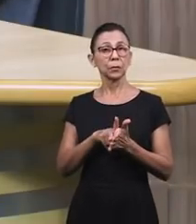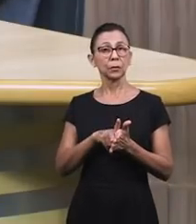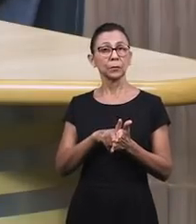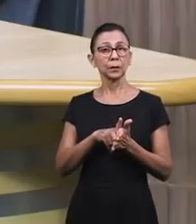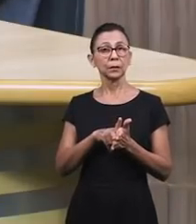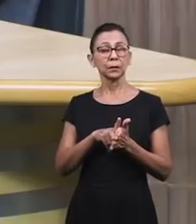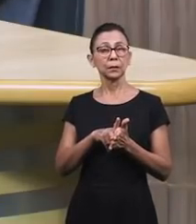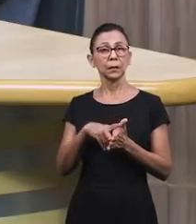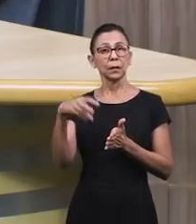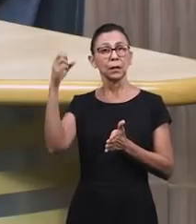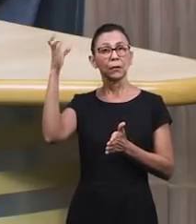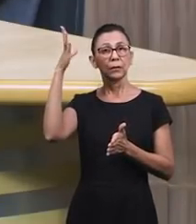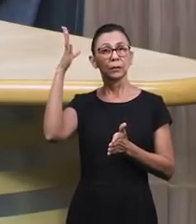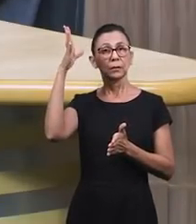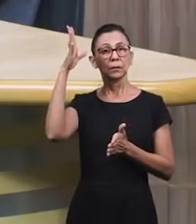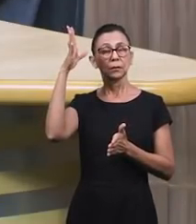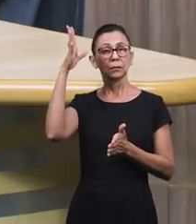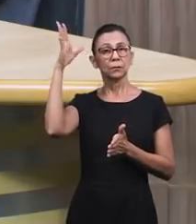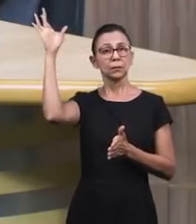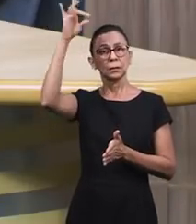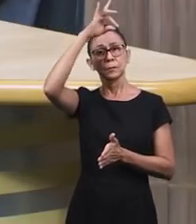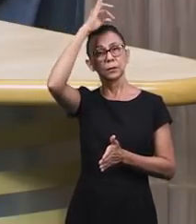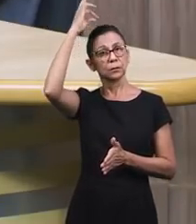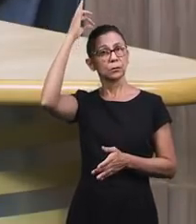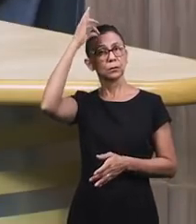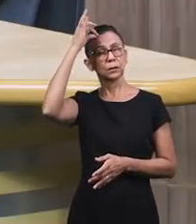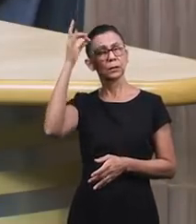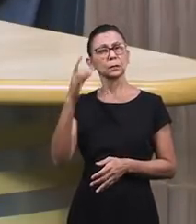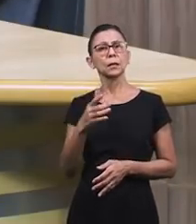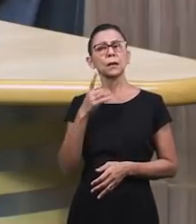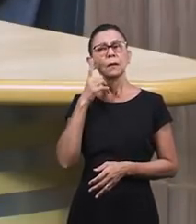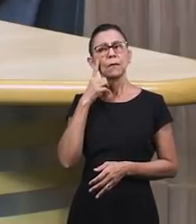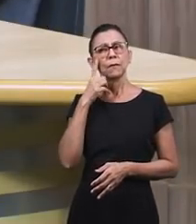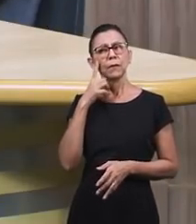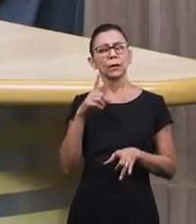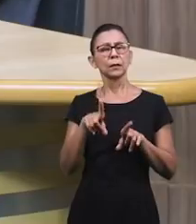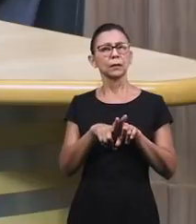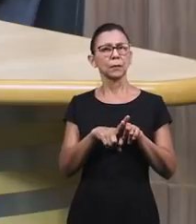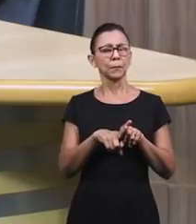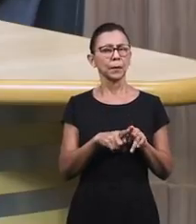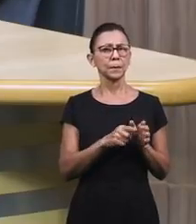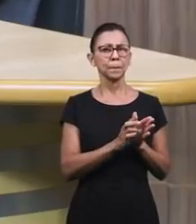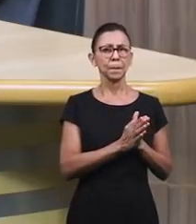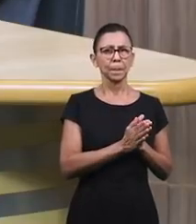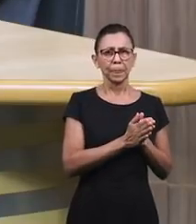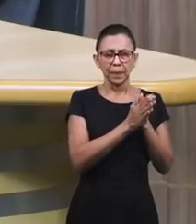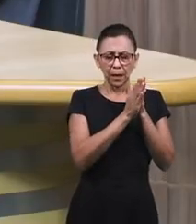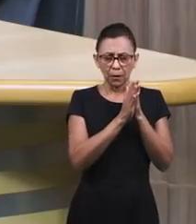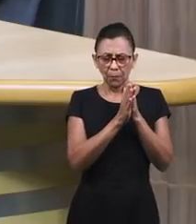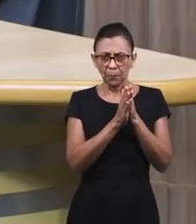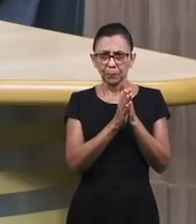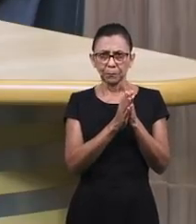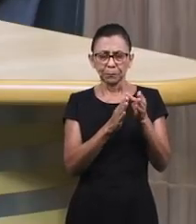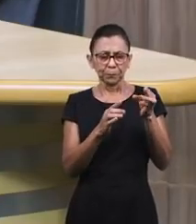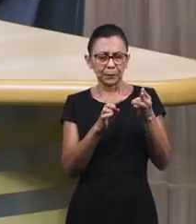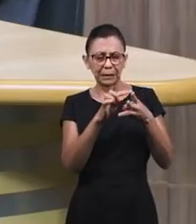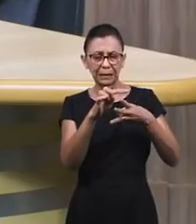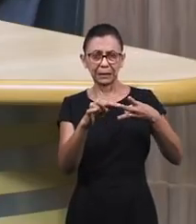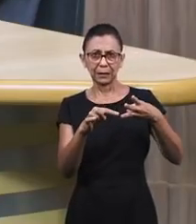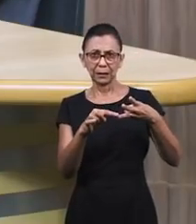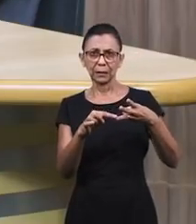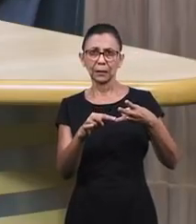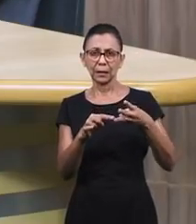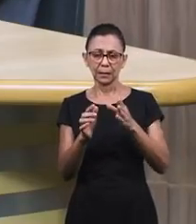Santo. Mas a gente consegue entender, a gente consegue ver também que em cada fase, nós dividiríamos assim em 3 momentos